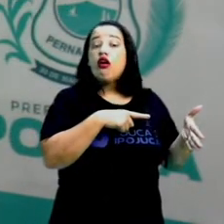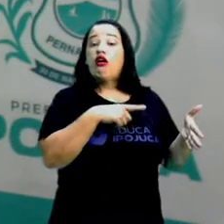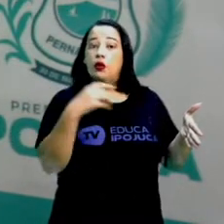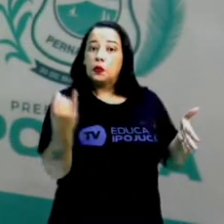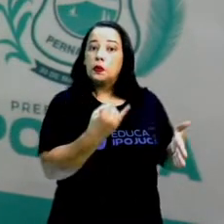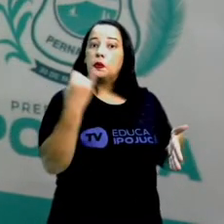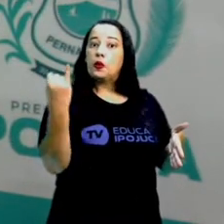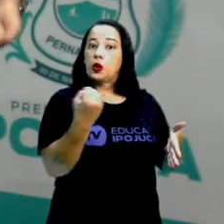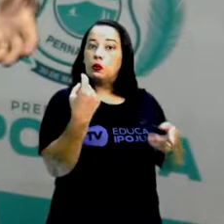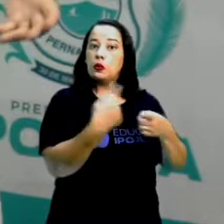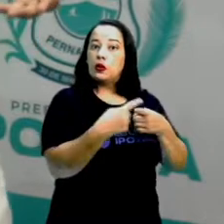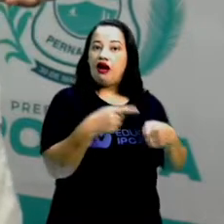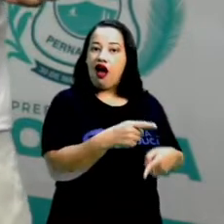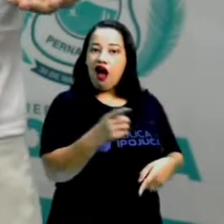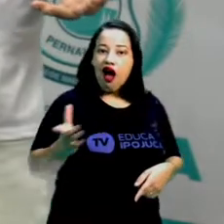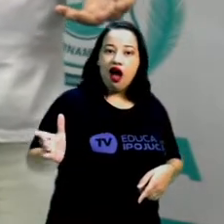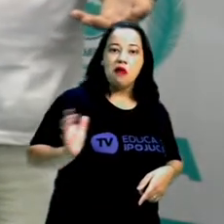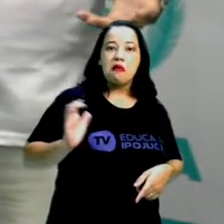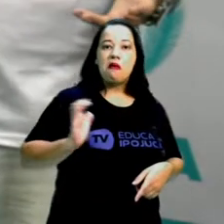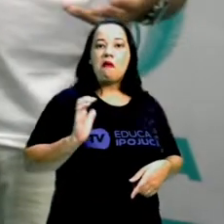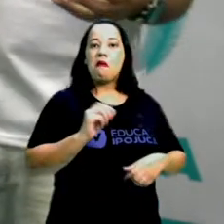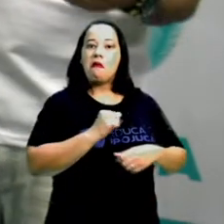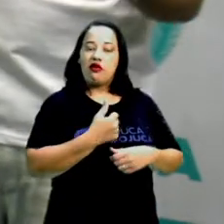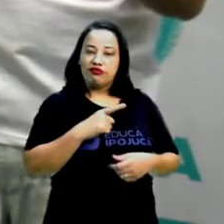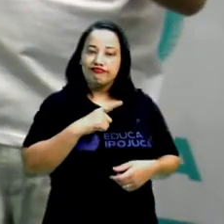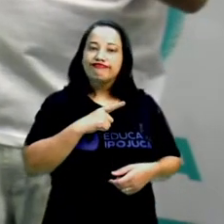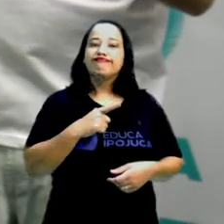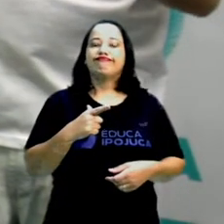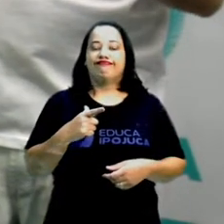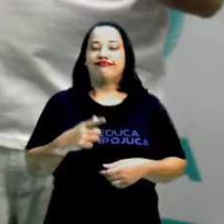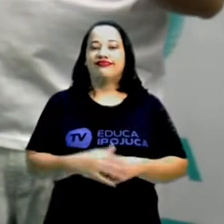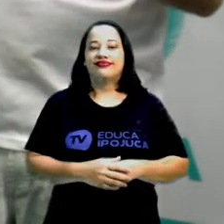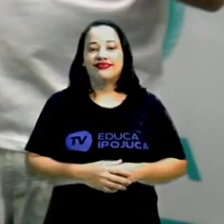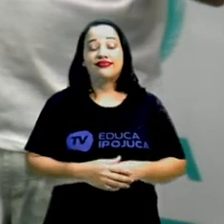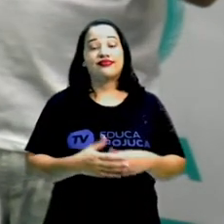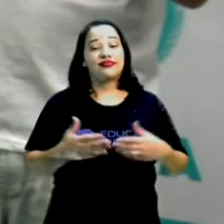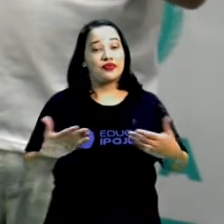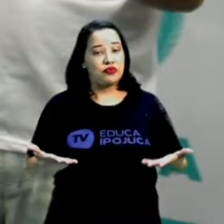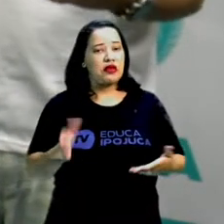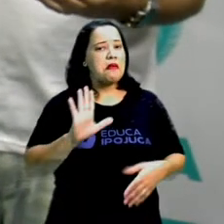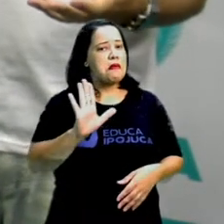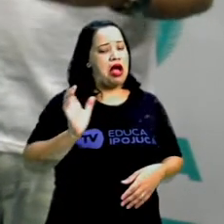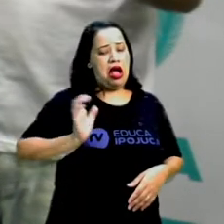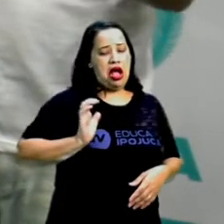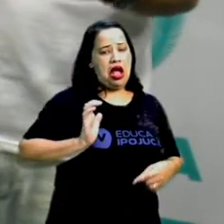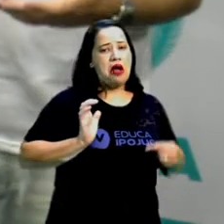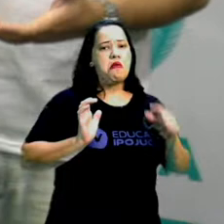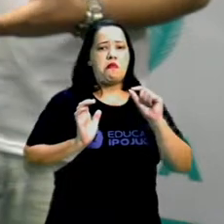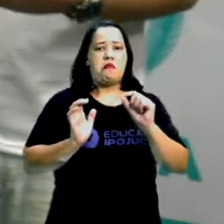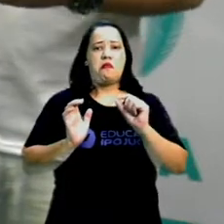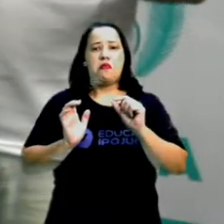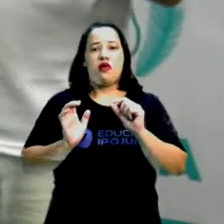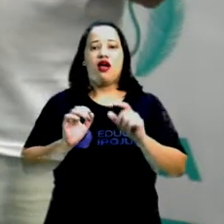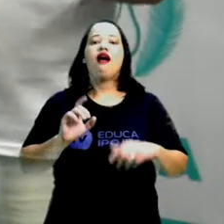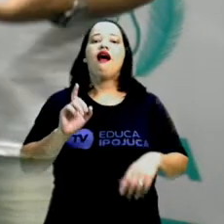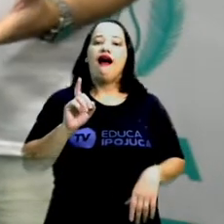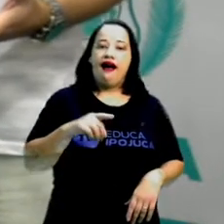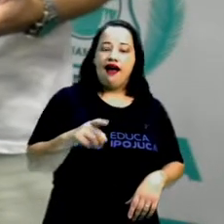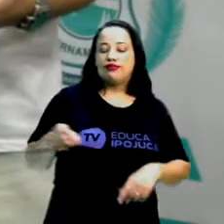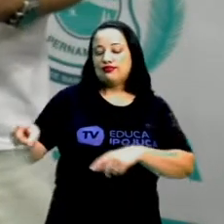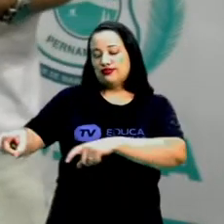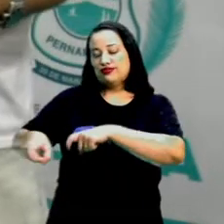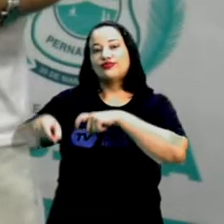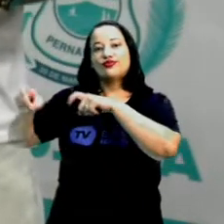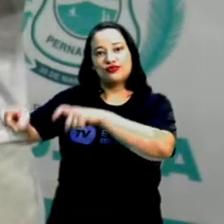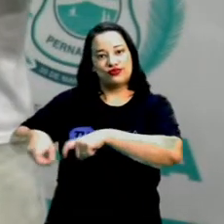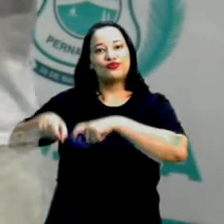garantir a riqueza da Mesopotâmia, tá bem? E que riqueza era essa? Era justamente a